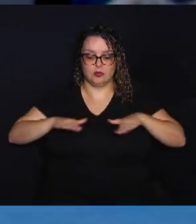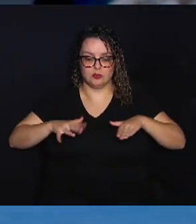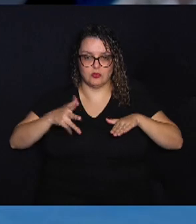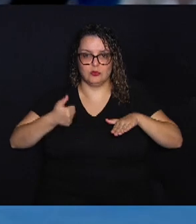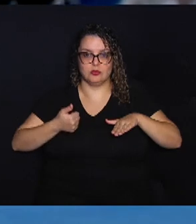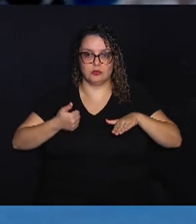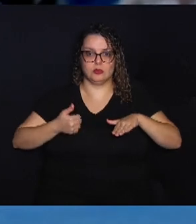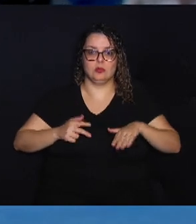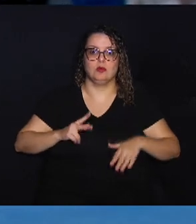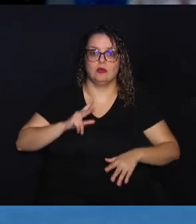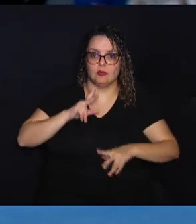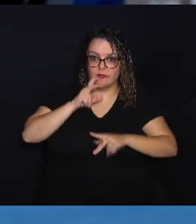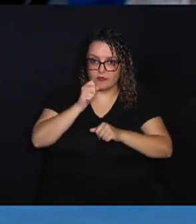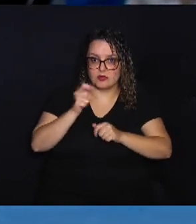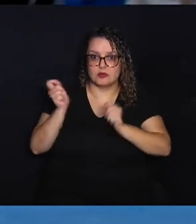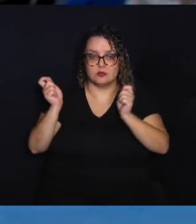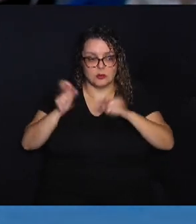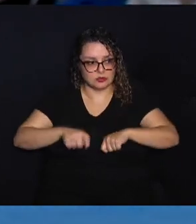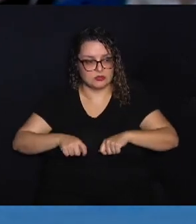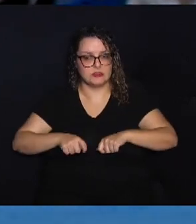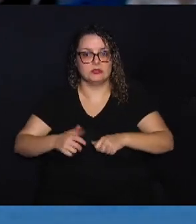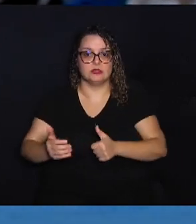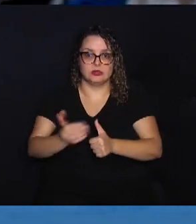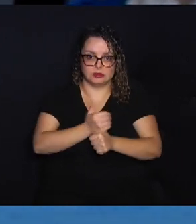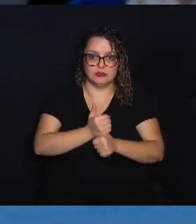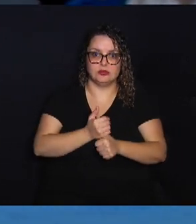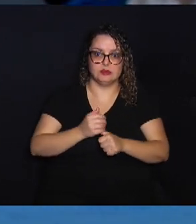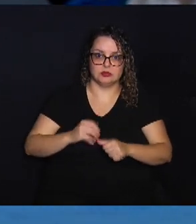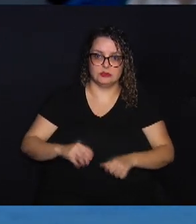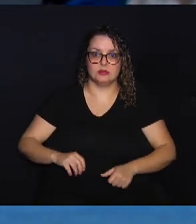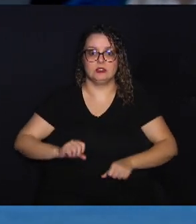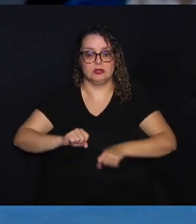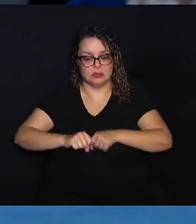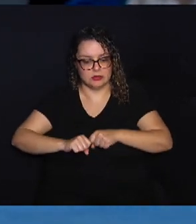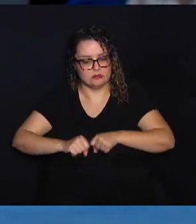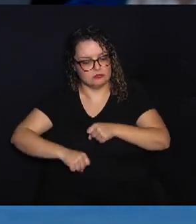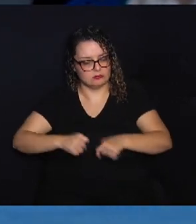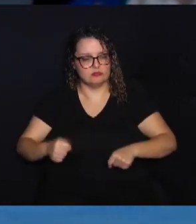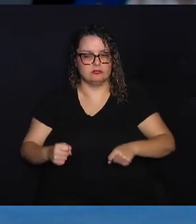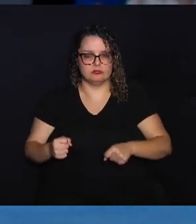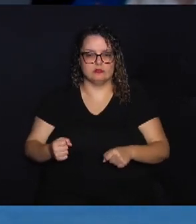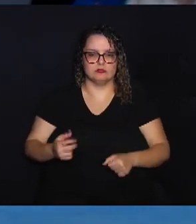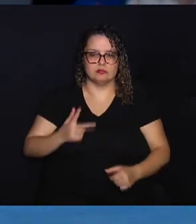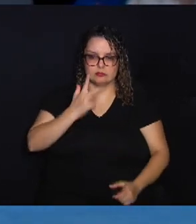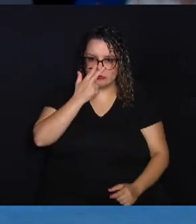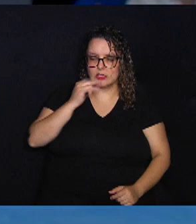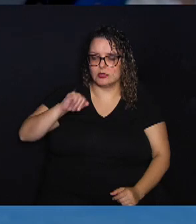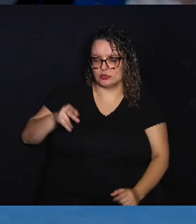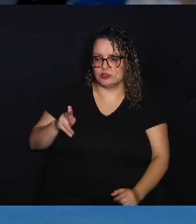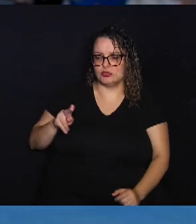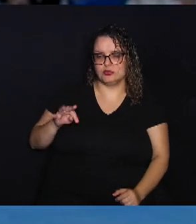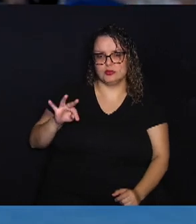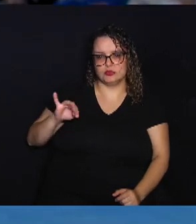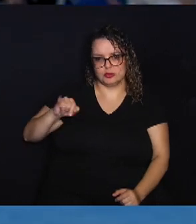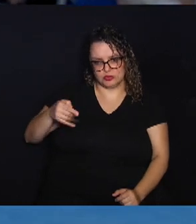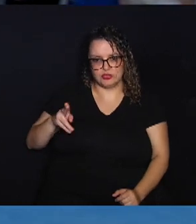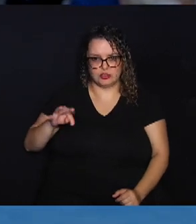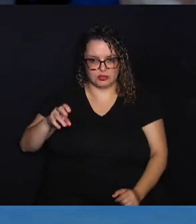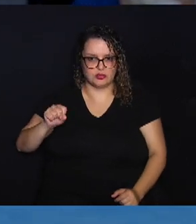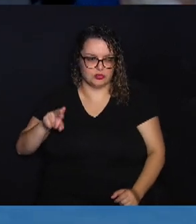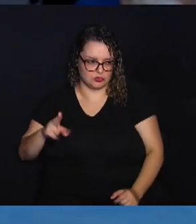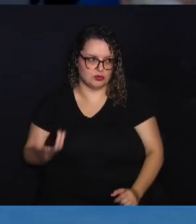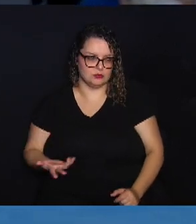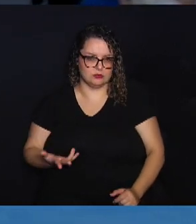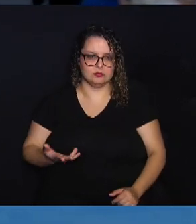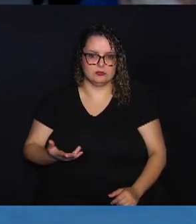potência, velocidade e domínio. E também na luta de chão, que é muito parecido com o jiu-jitsu, mas com umas regras diferentes. Então,